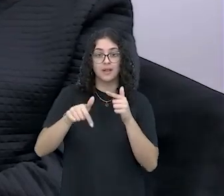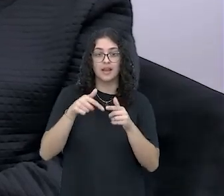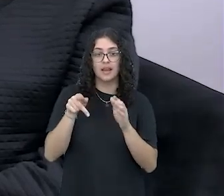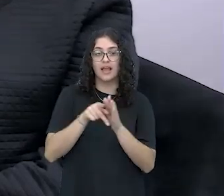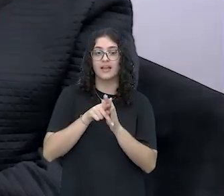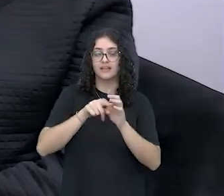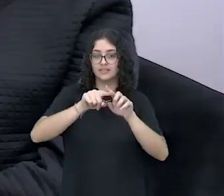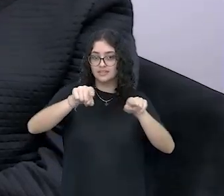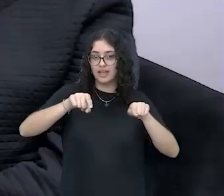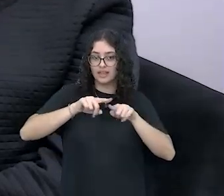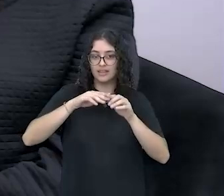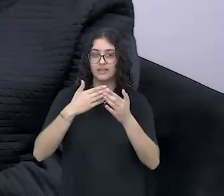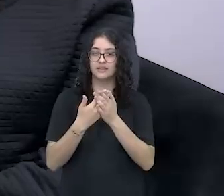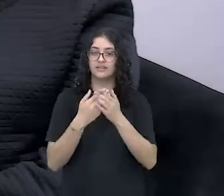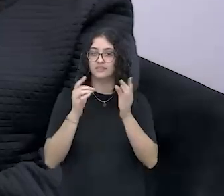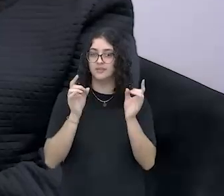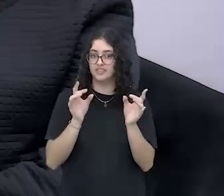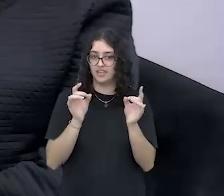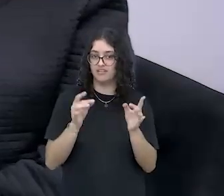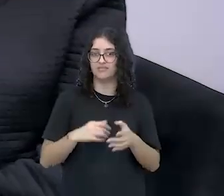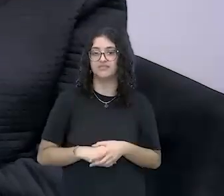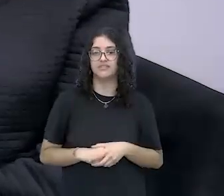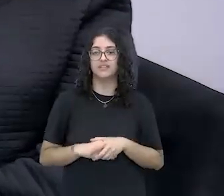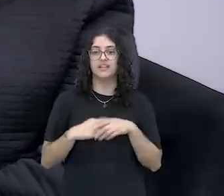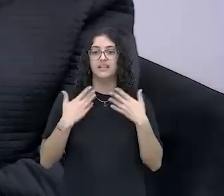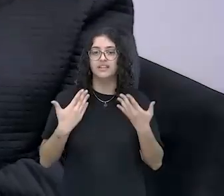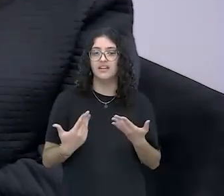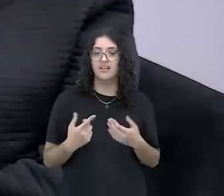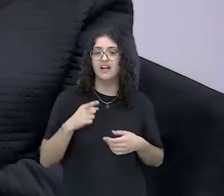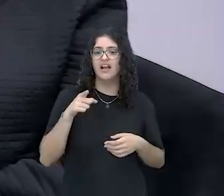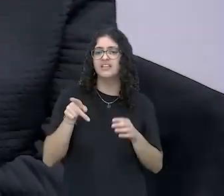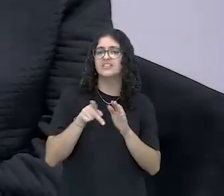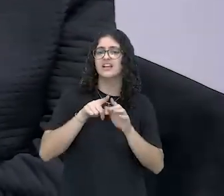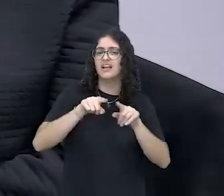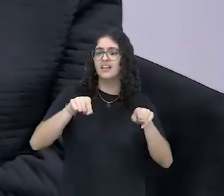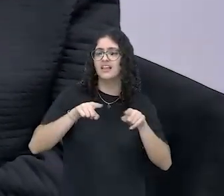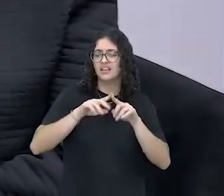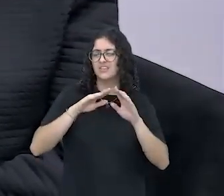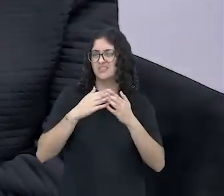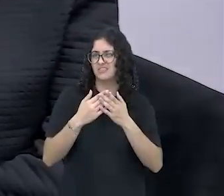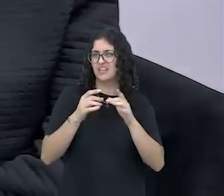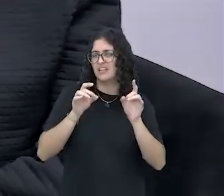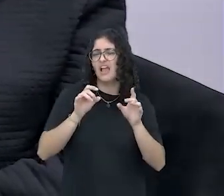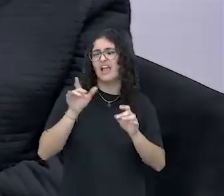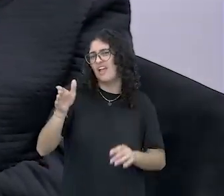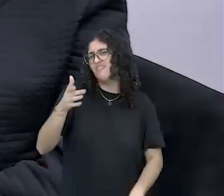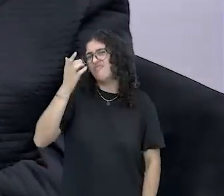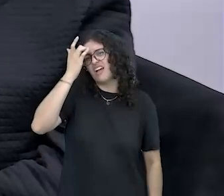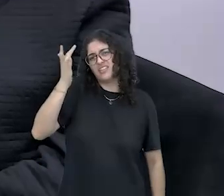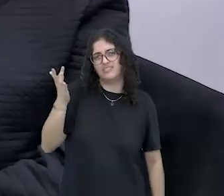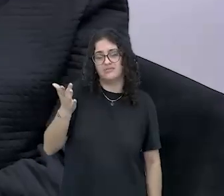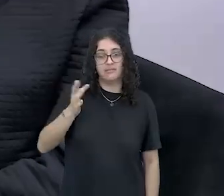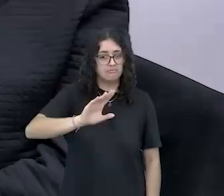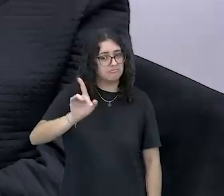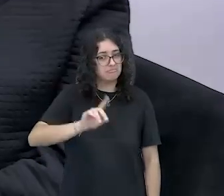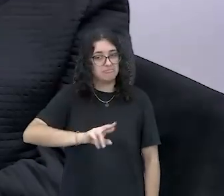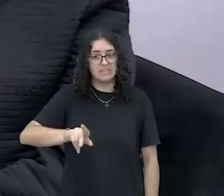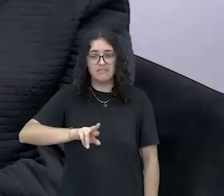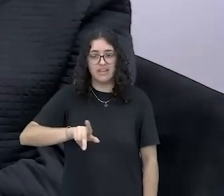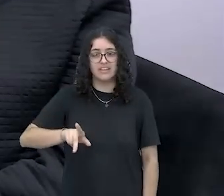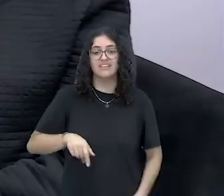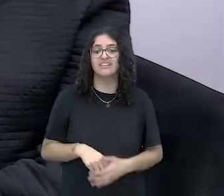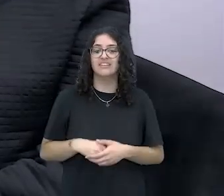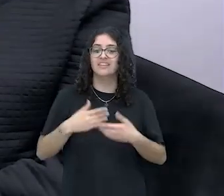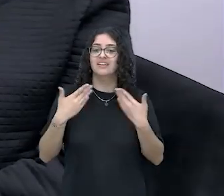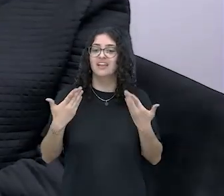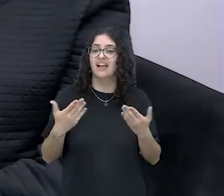recursos. Aí vocês vão dizer assim, mas é na sala de recursos, aí é fácil. Não, na